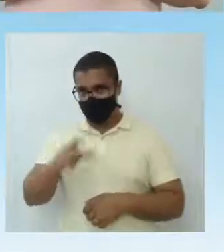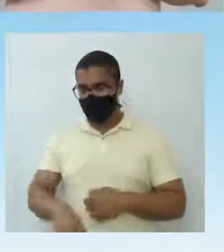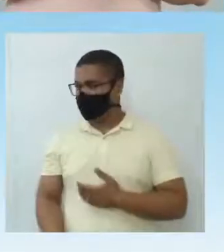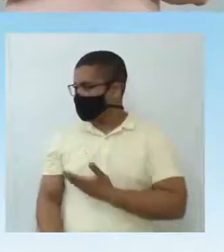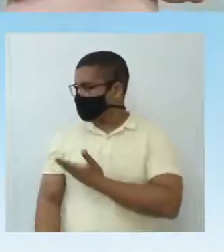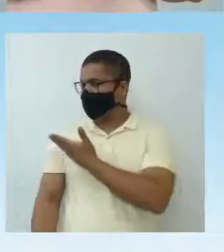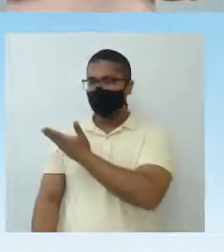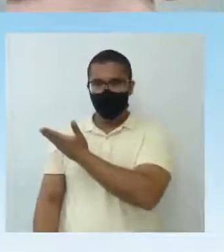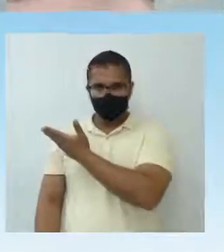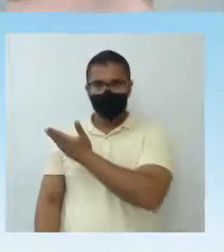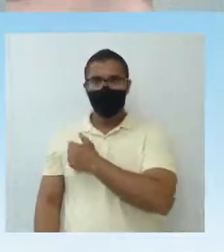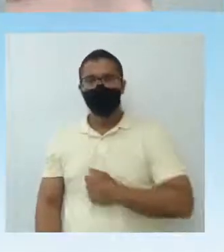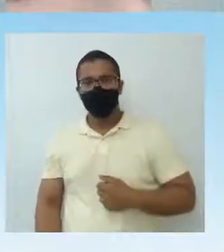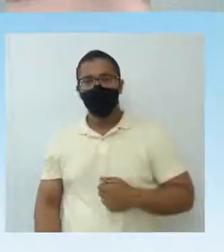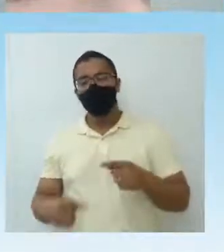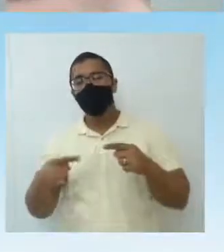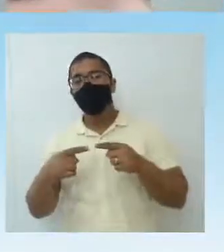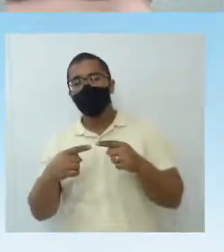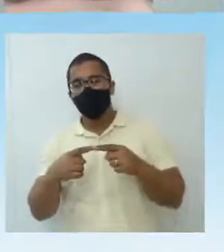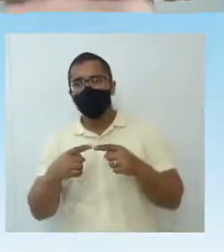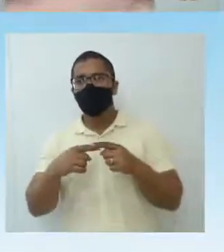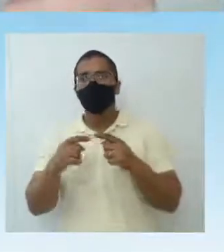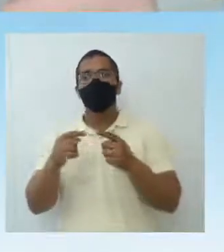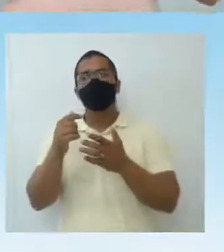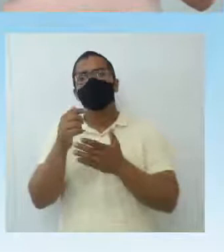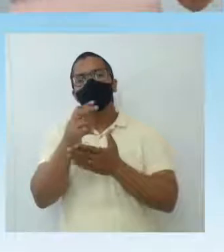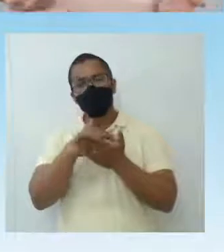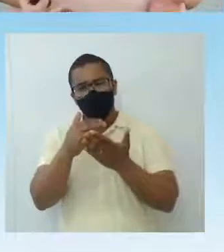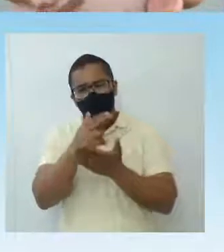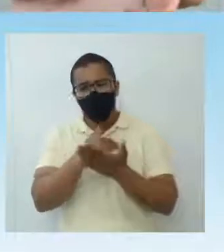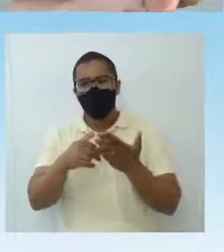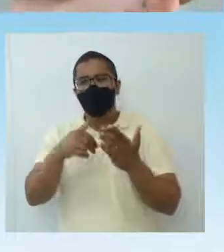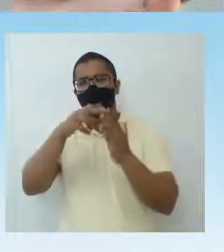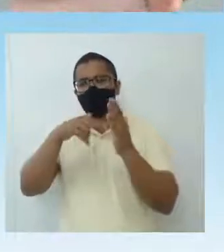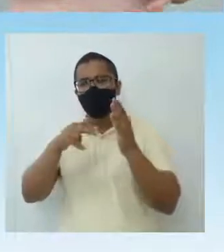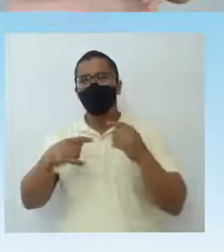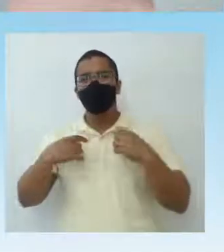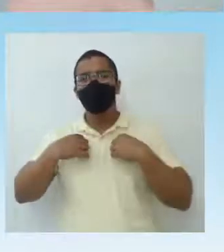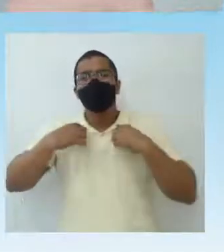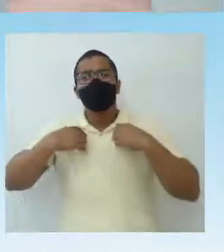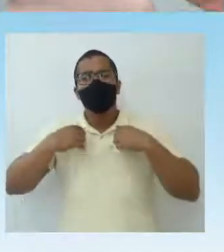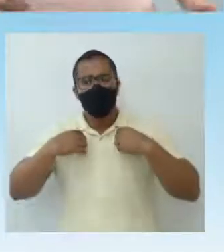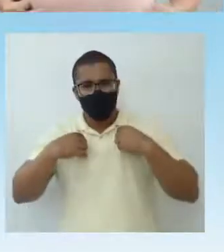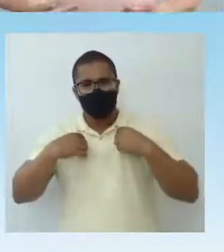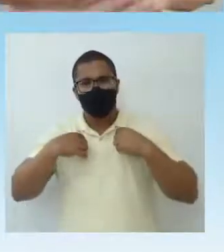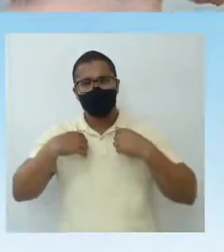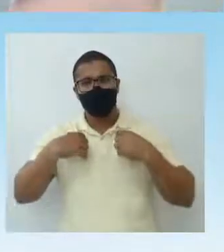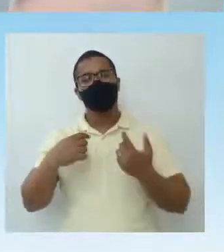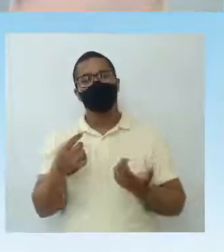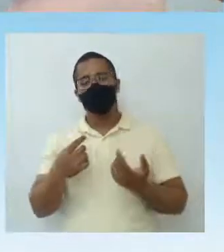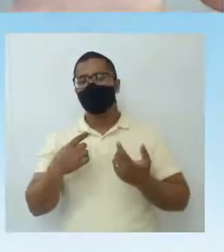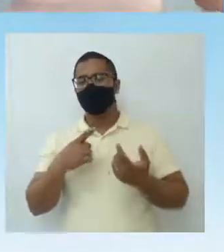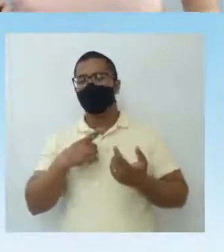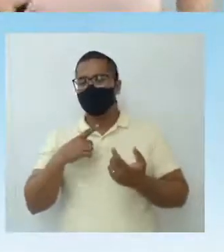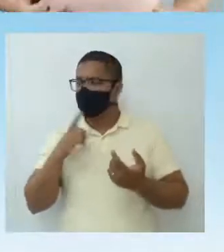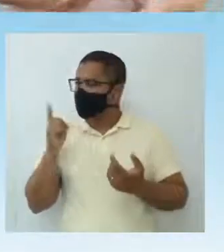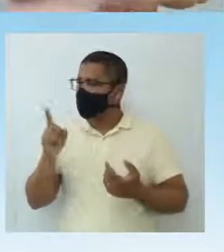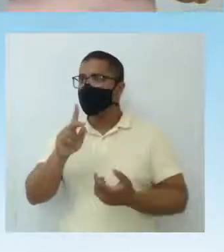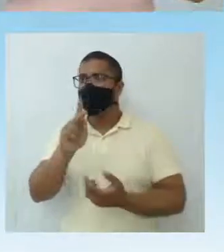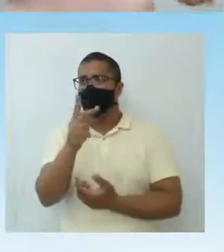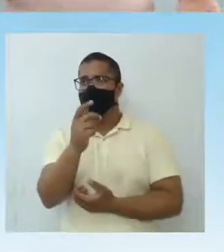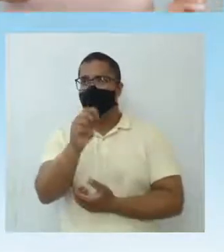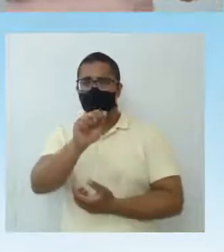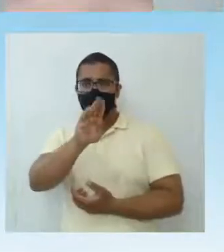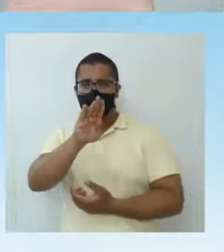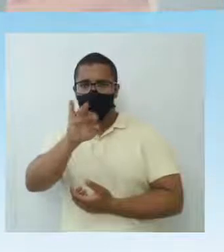uma representação do Francisco de Assis com o seu hábito. Veja só aqui a própria imagem aí, já